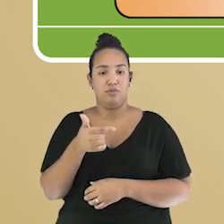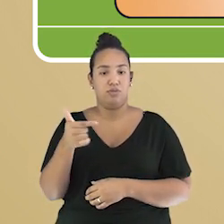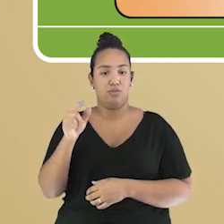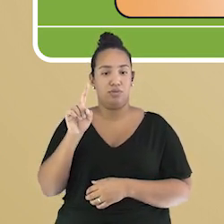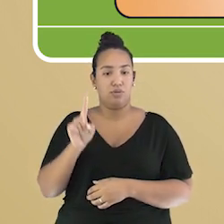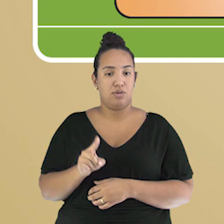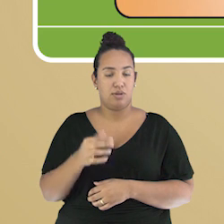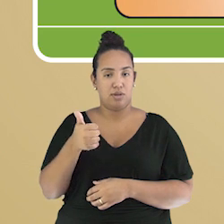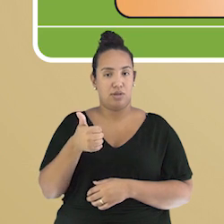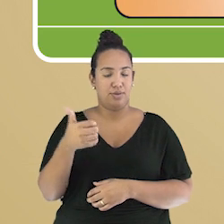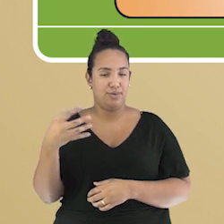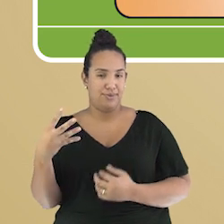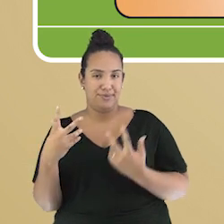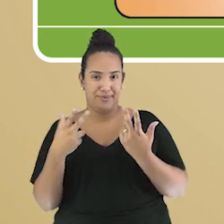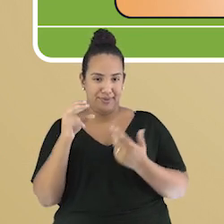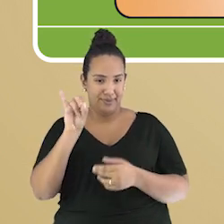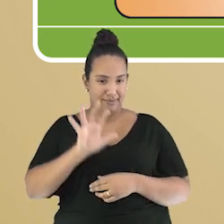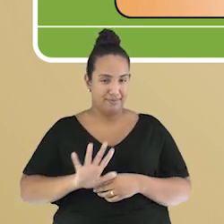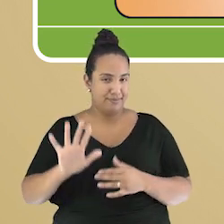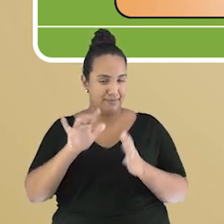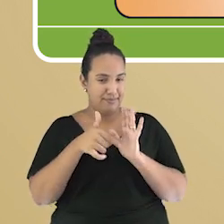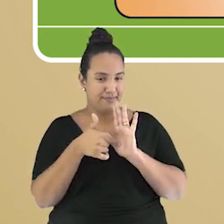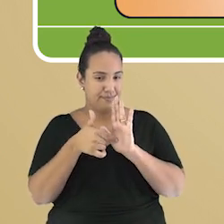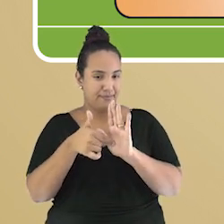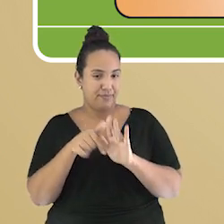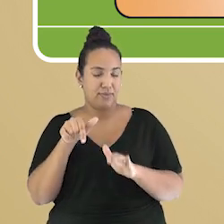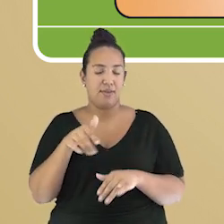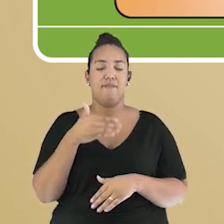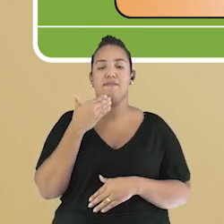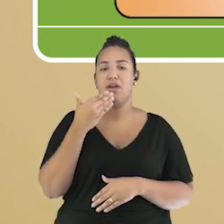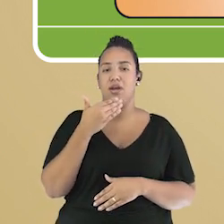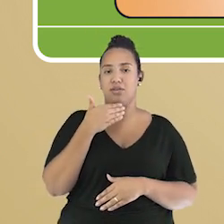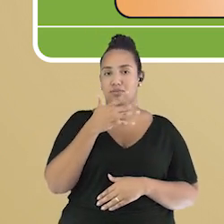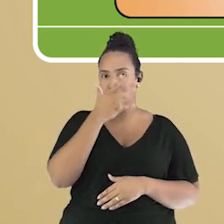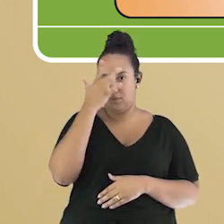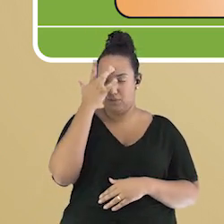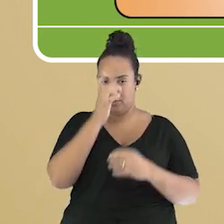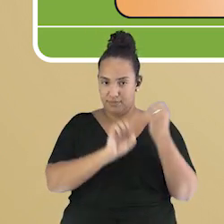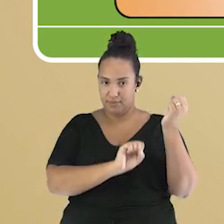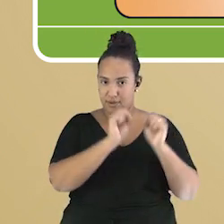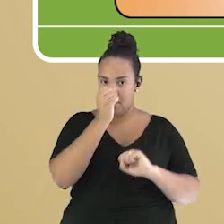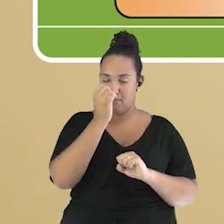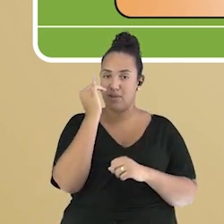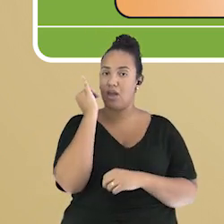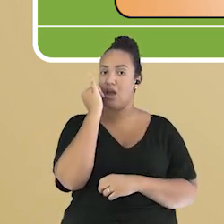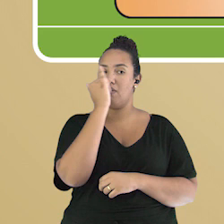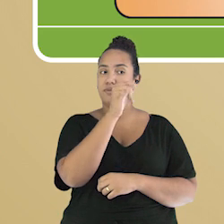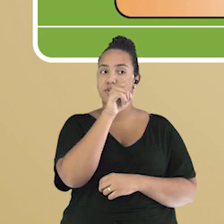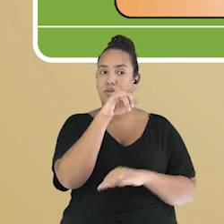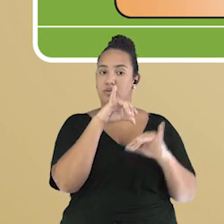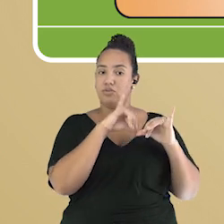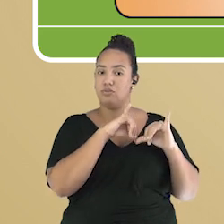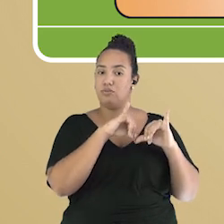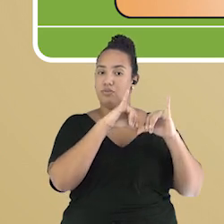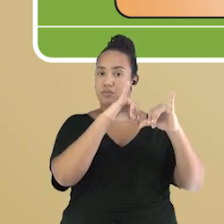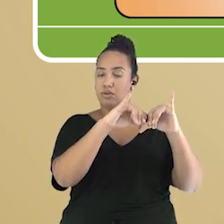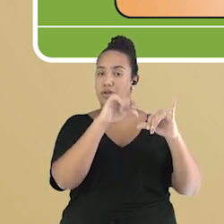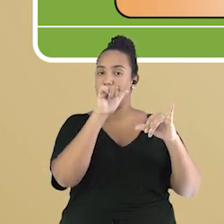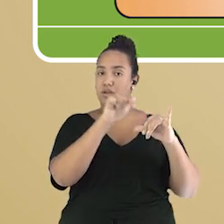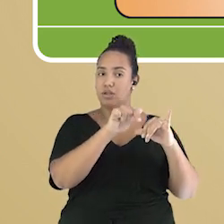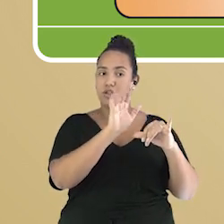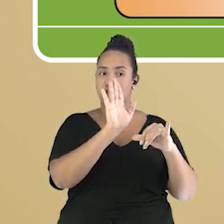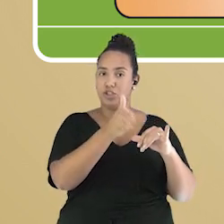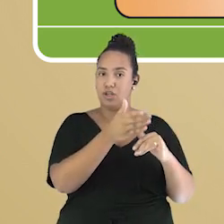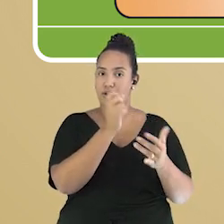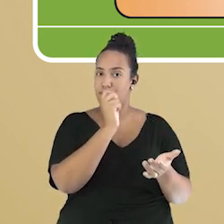LO2214, como mostra aqui na foto, fica muito mais fácil para o fabricante avisar aos supermercados que já estão